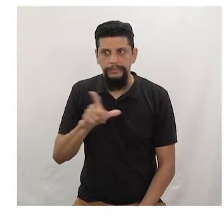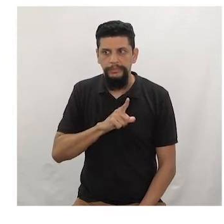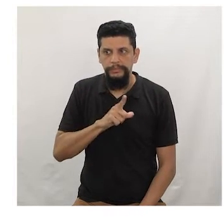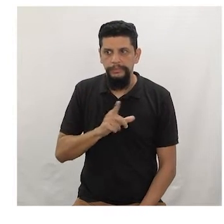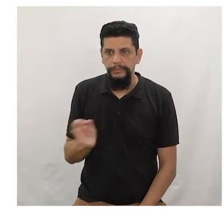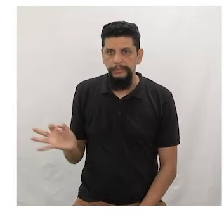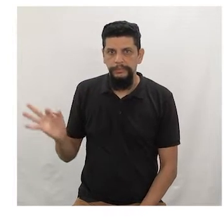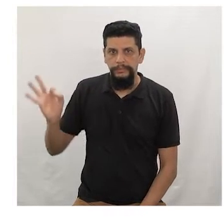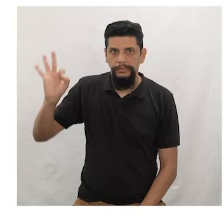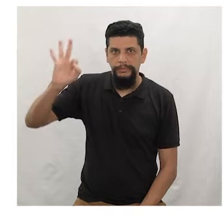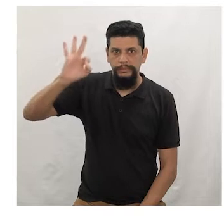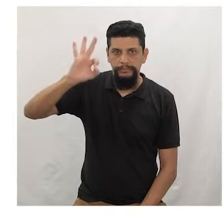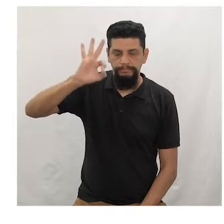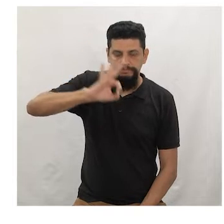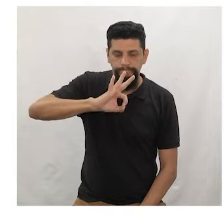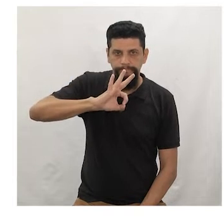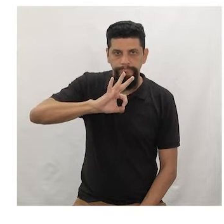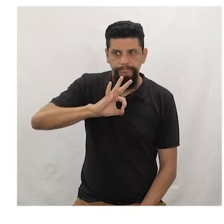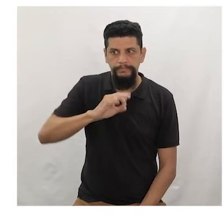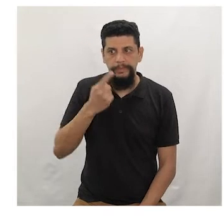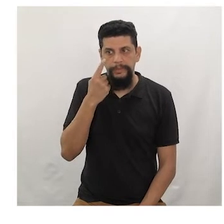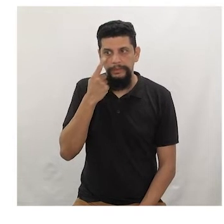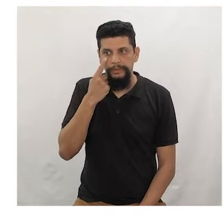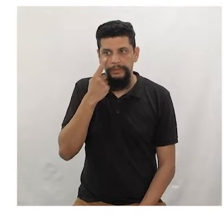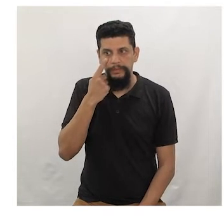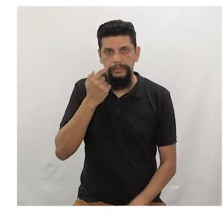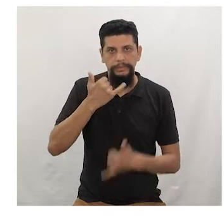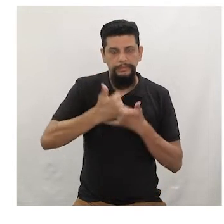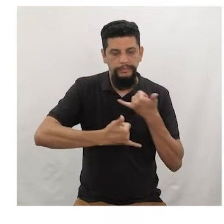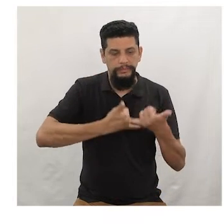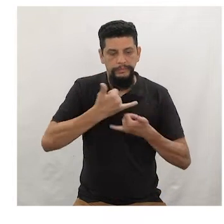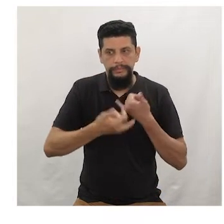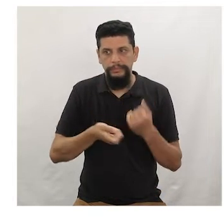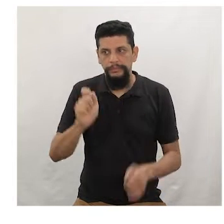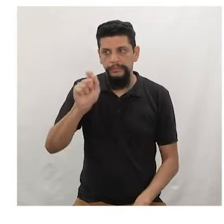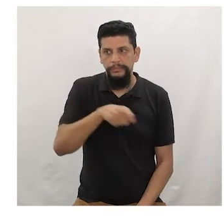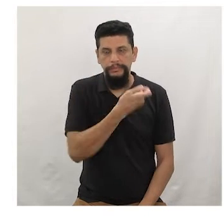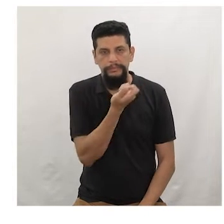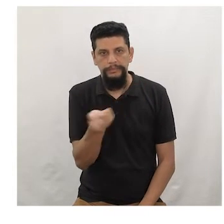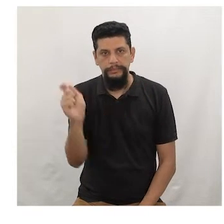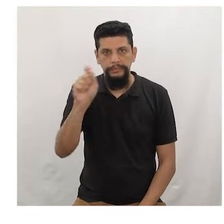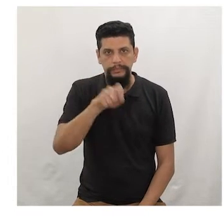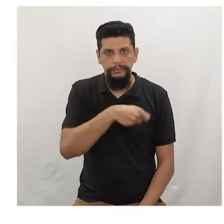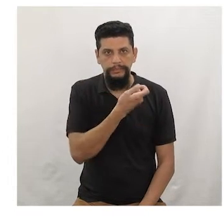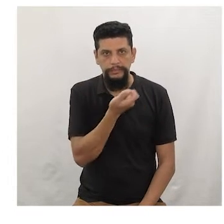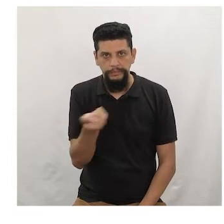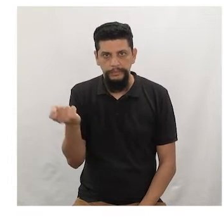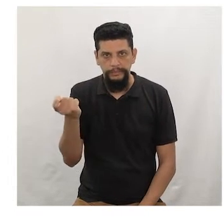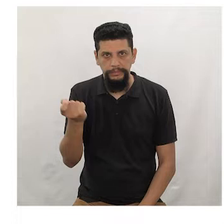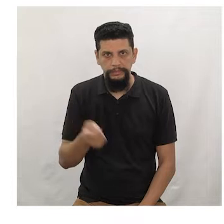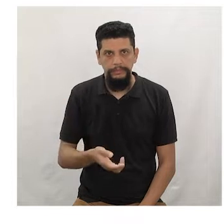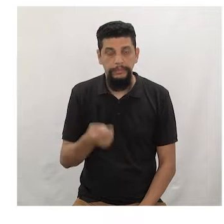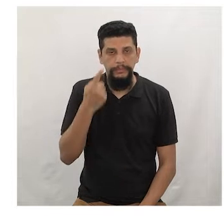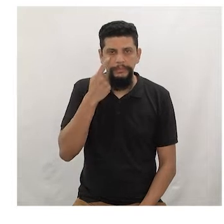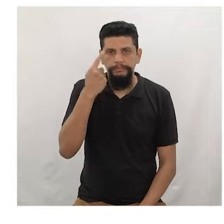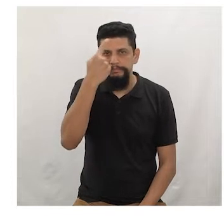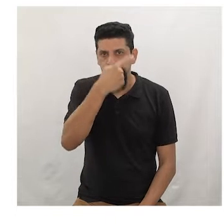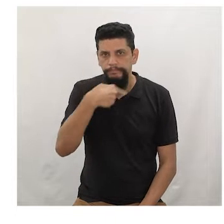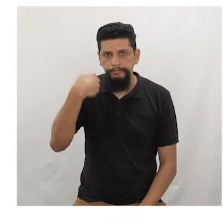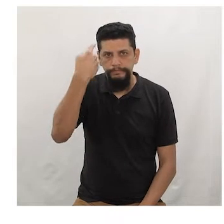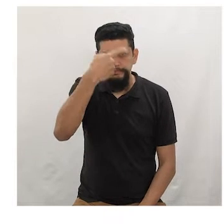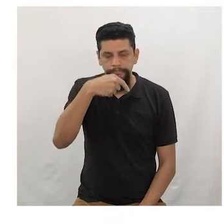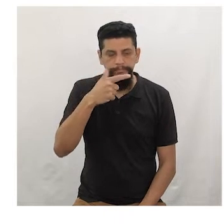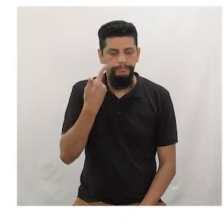tem sol. E ele está assim, ó, brincando com uma raquete. E olha a